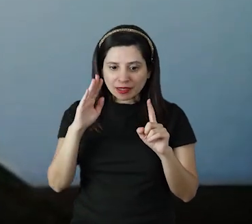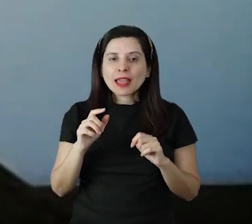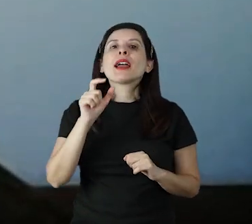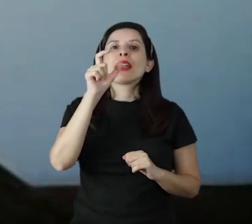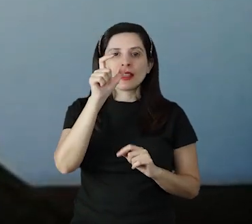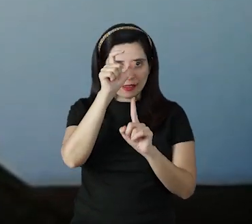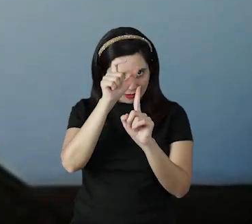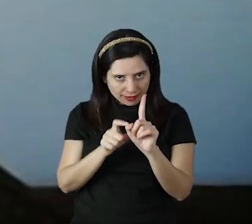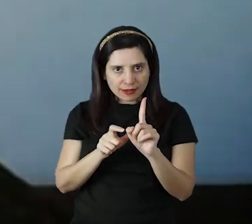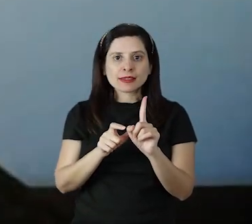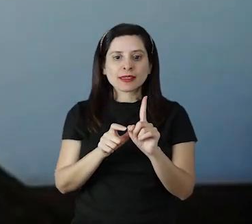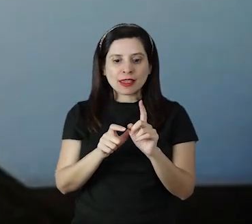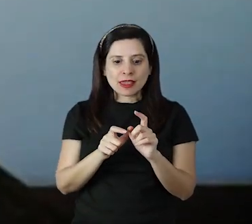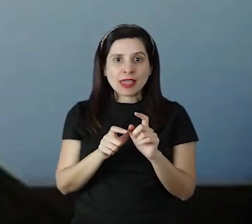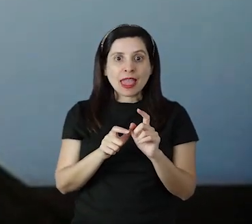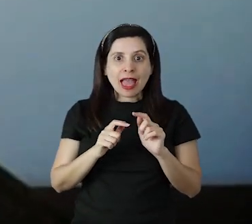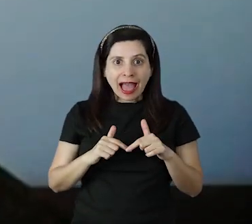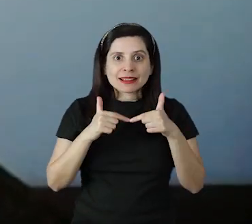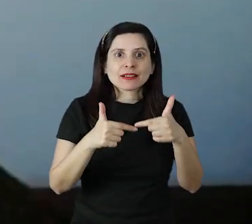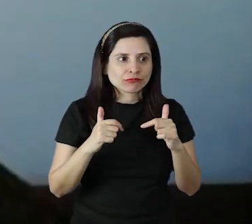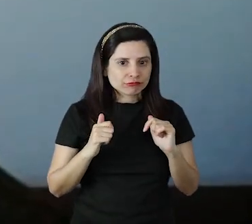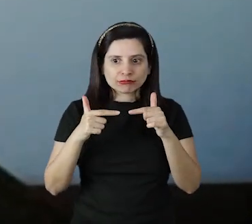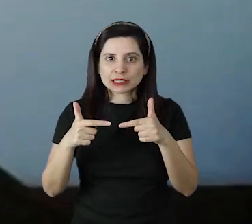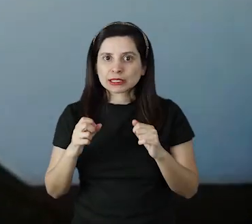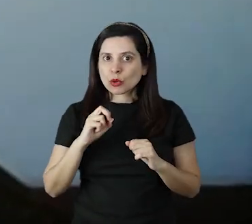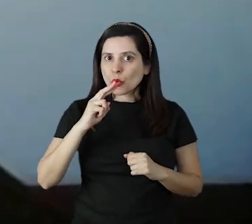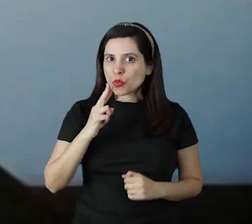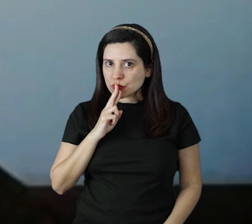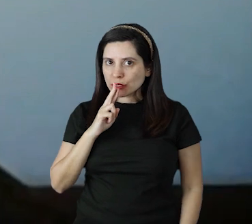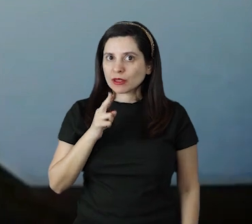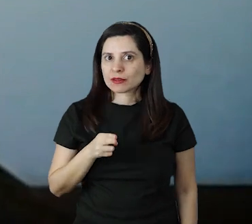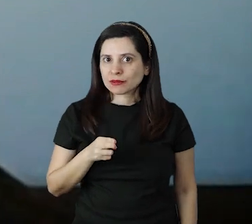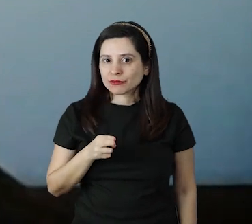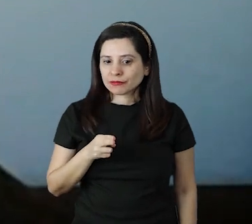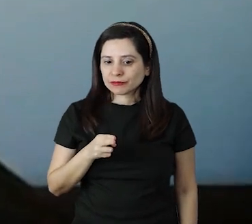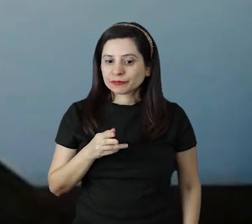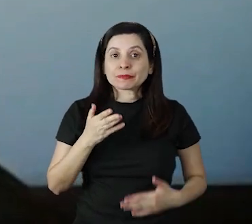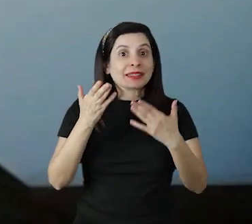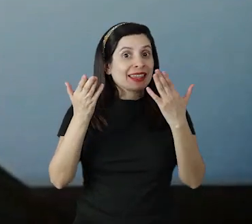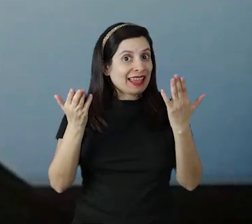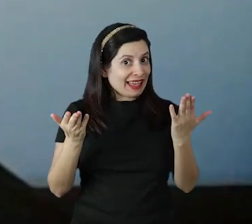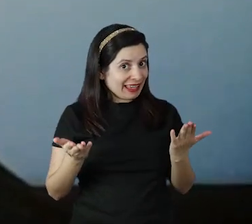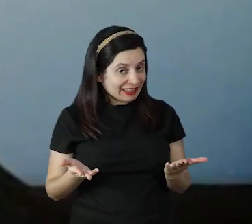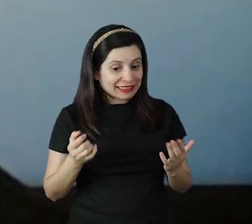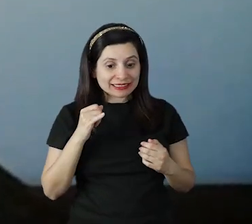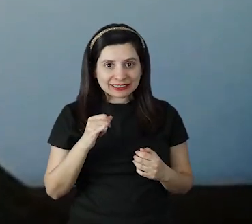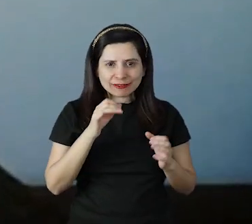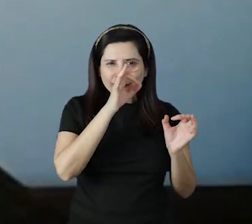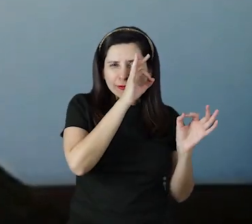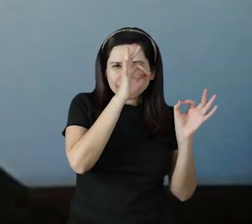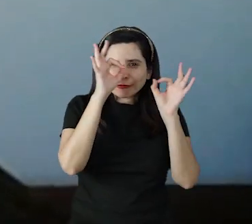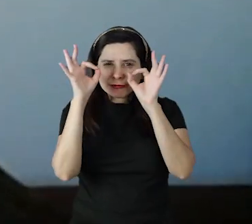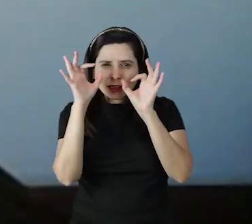que tem a maior quantidade de ação ou reação, né, em tela. E ali, se a gente começa a